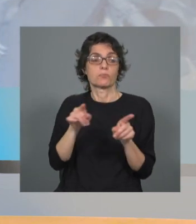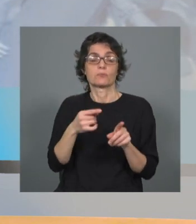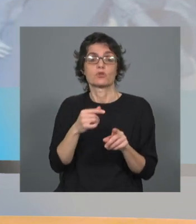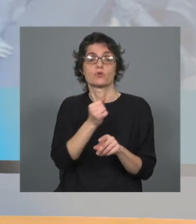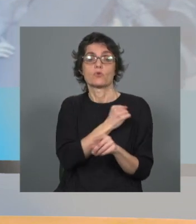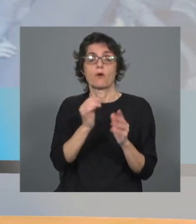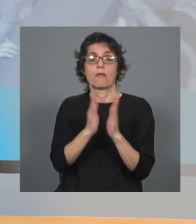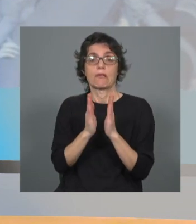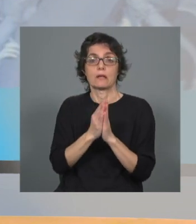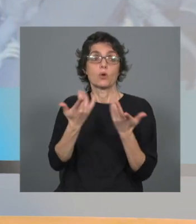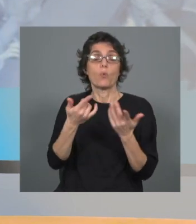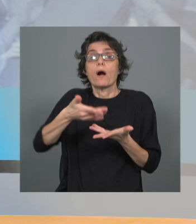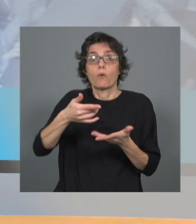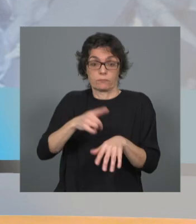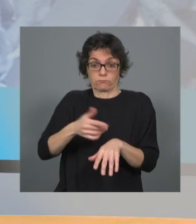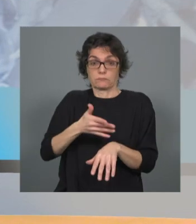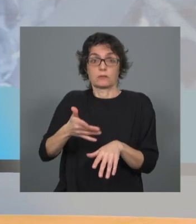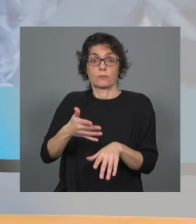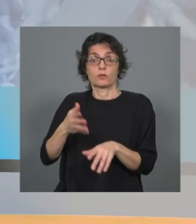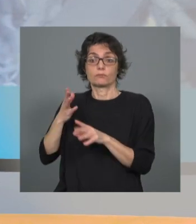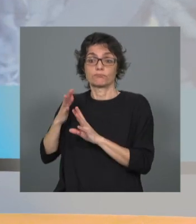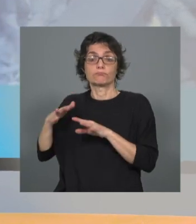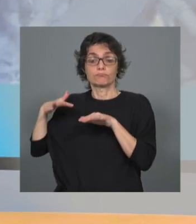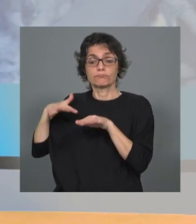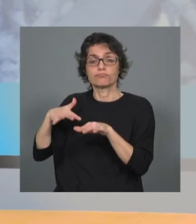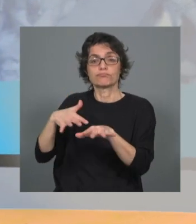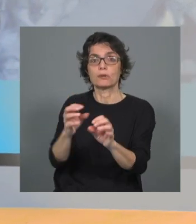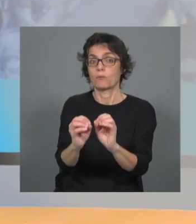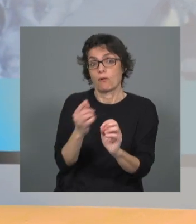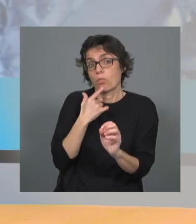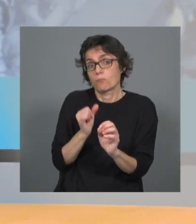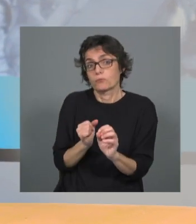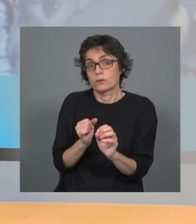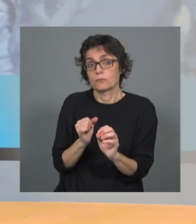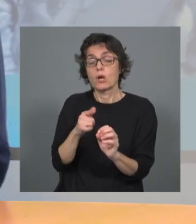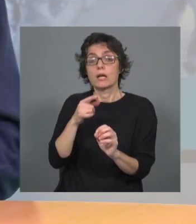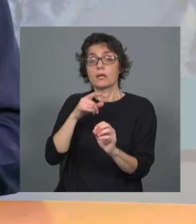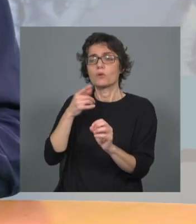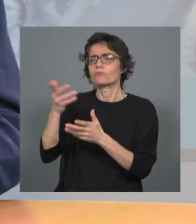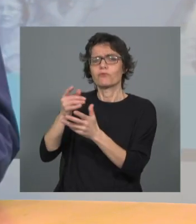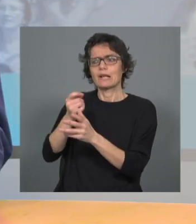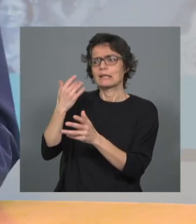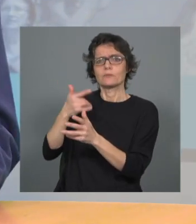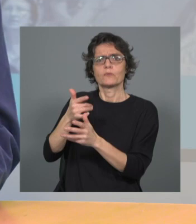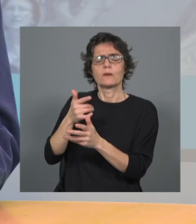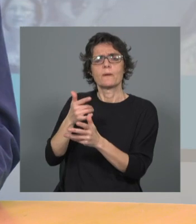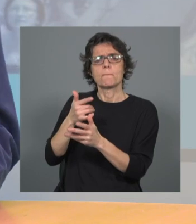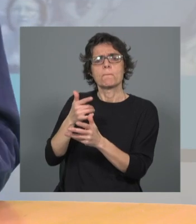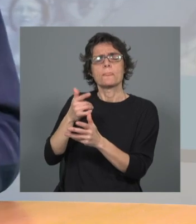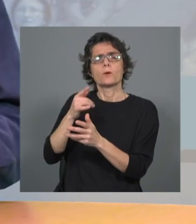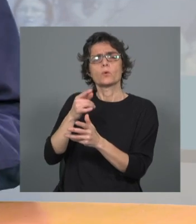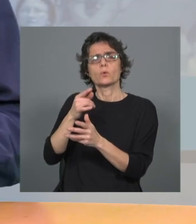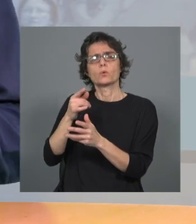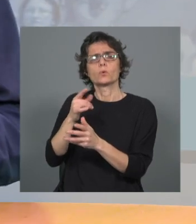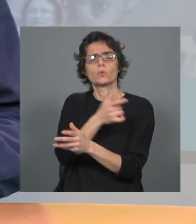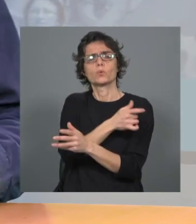por exemplo, ter procissões. Eu ainda há poucos dias falei com o representante da Comissão da Semana Santa em Braga, que,